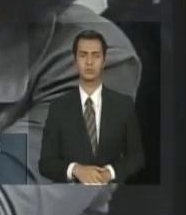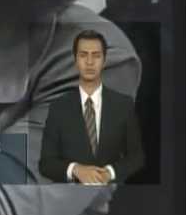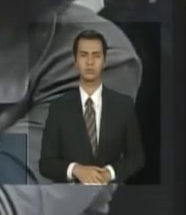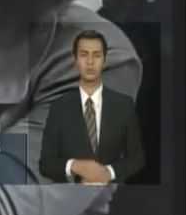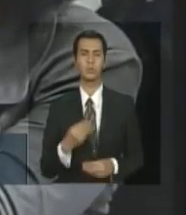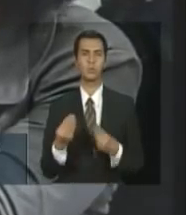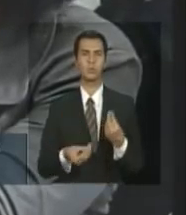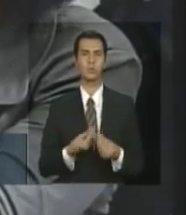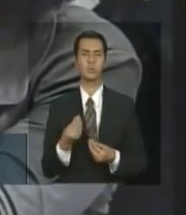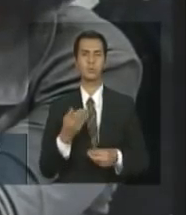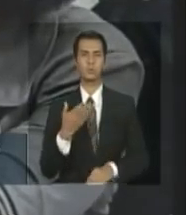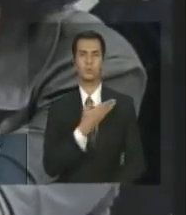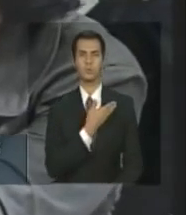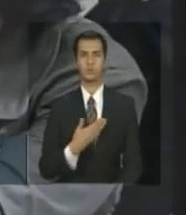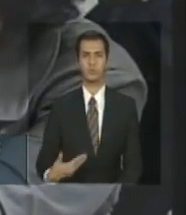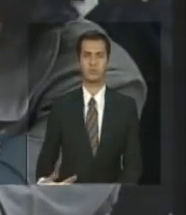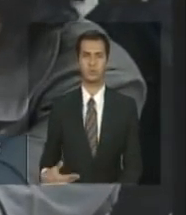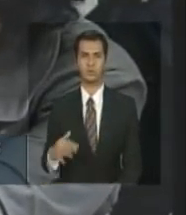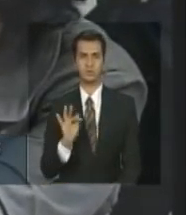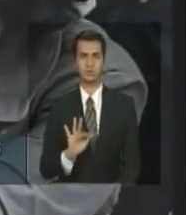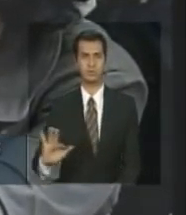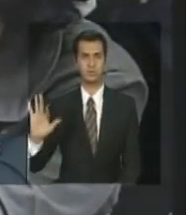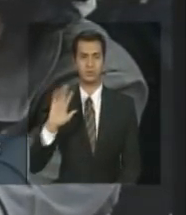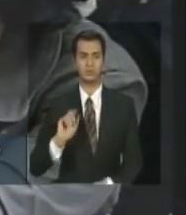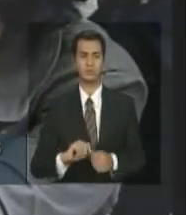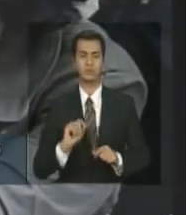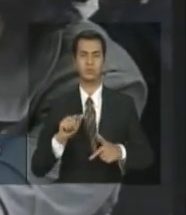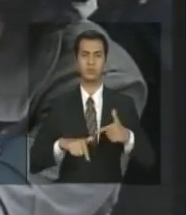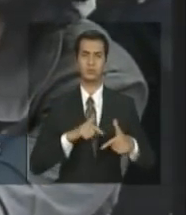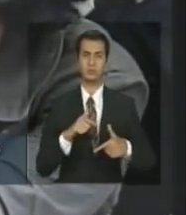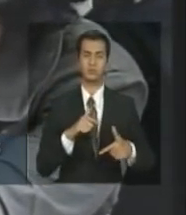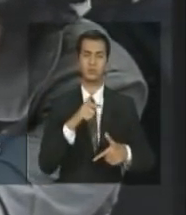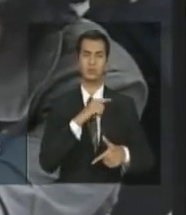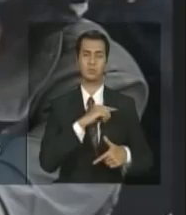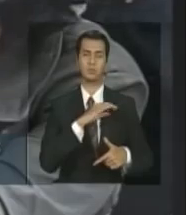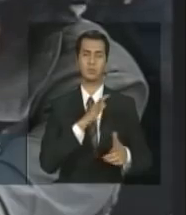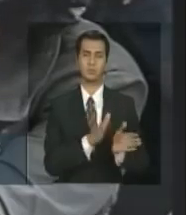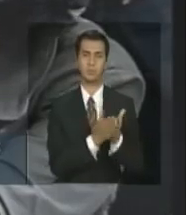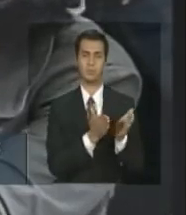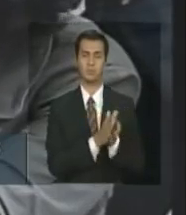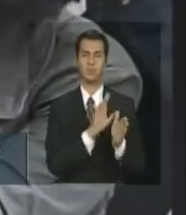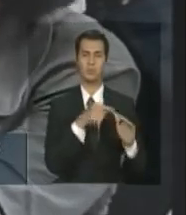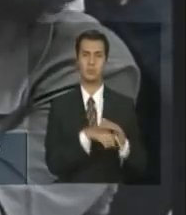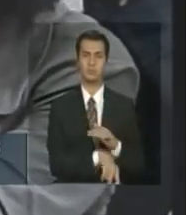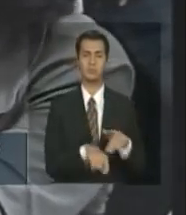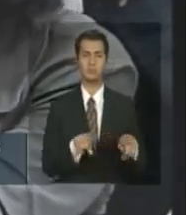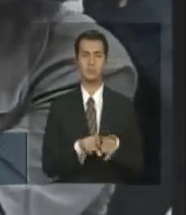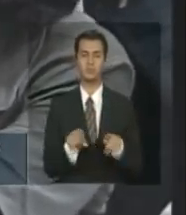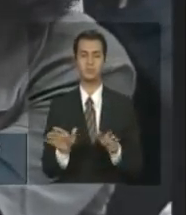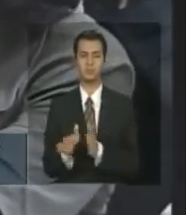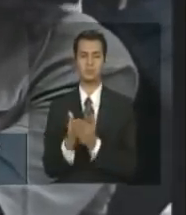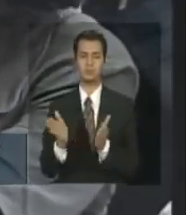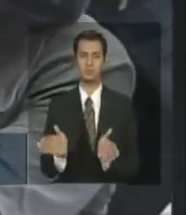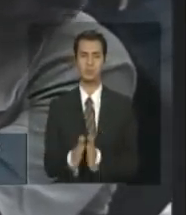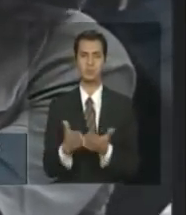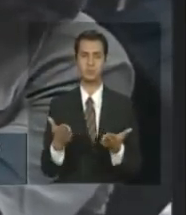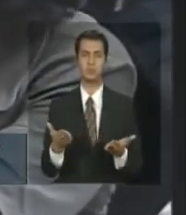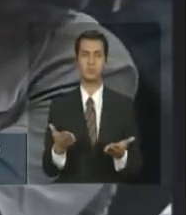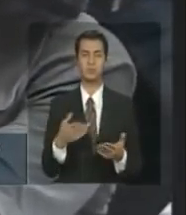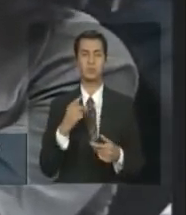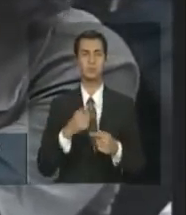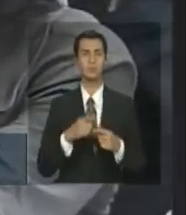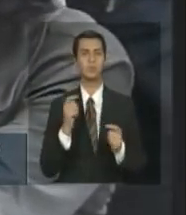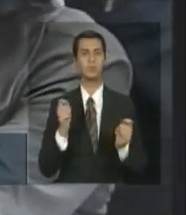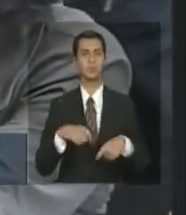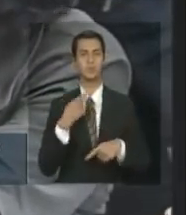como o governo faz essa diferença entre extremamente pobre e pobre... a gente pode dizer que nas duas